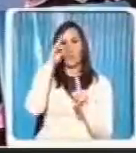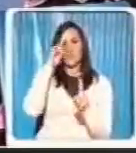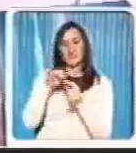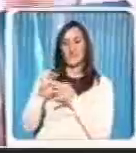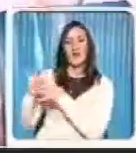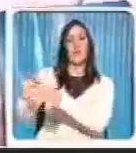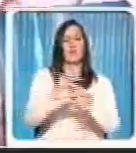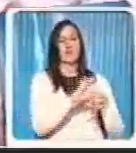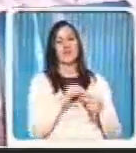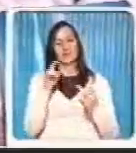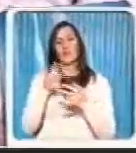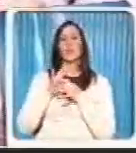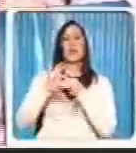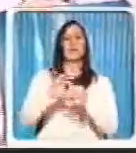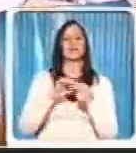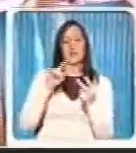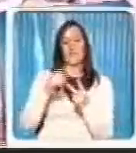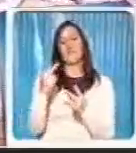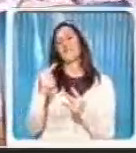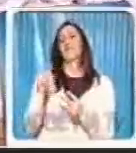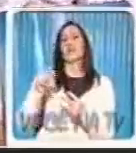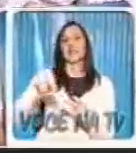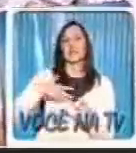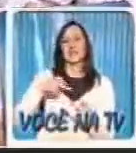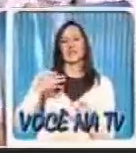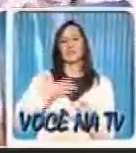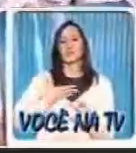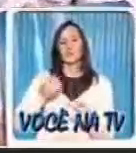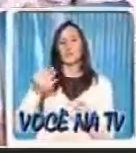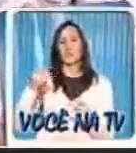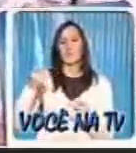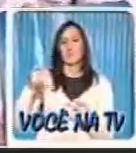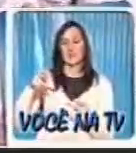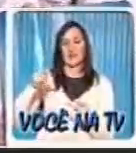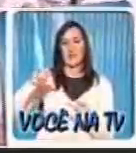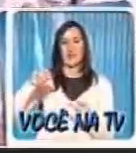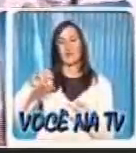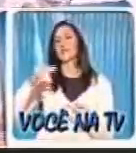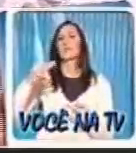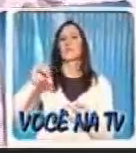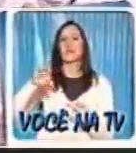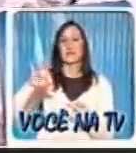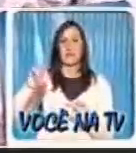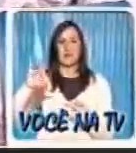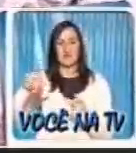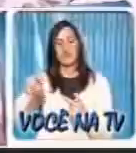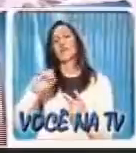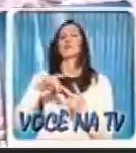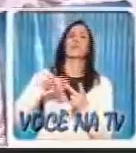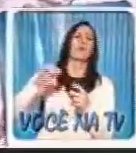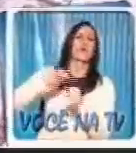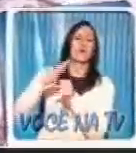temos a colaboração da Venda do Pinheiro, temos a colaboração de Mafra, uma atriz que viram ali, é do Clube Imperativo da Malveira, quer dizer, nós ali vamos ter,